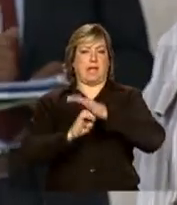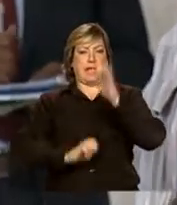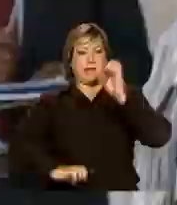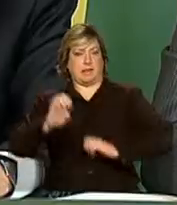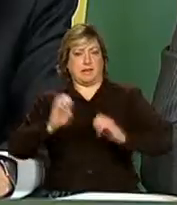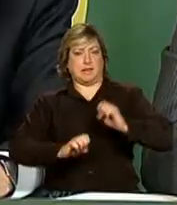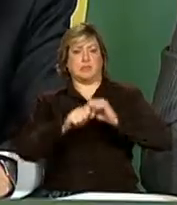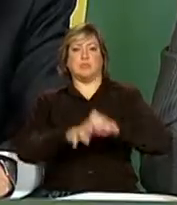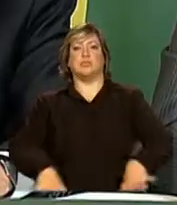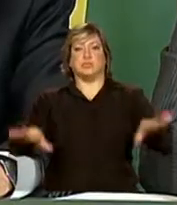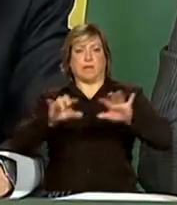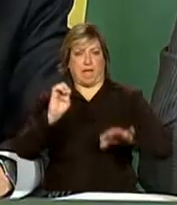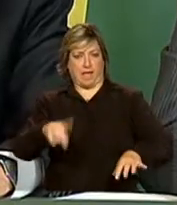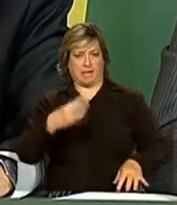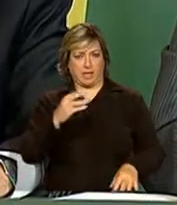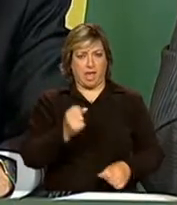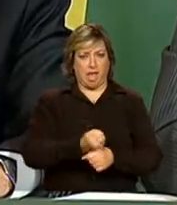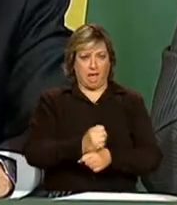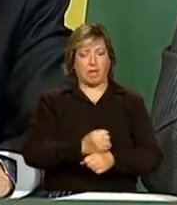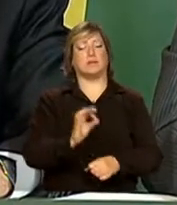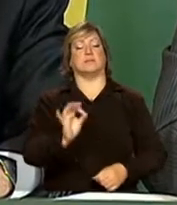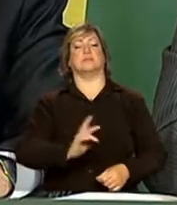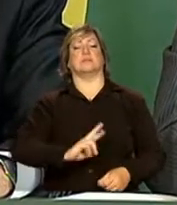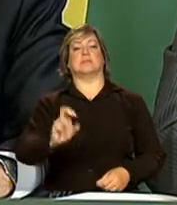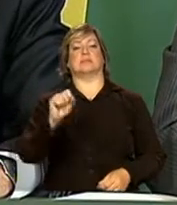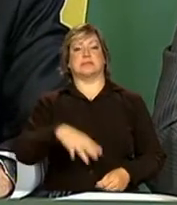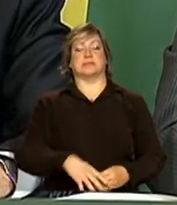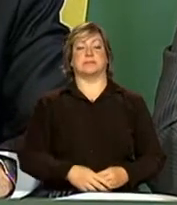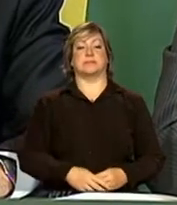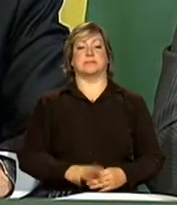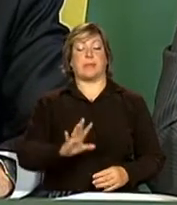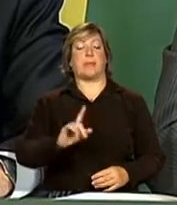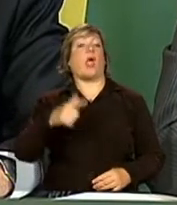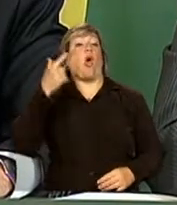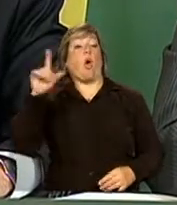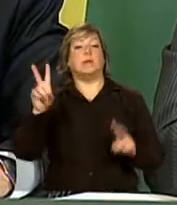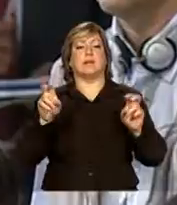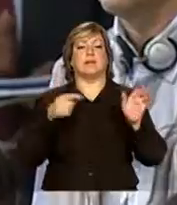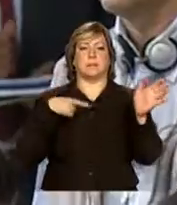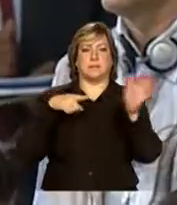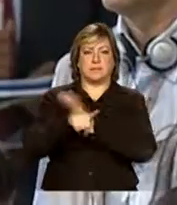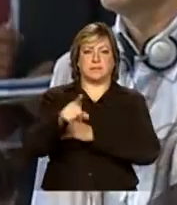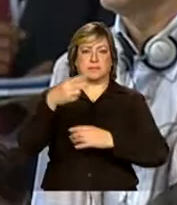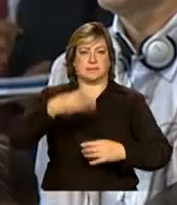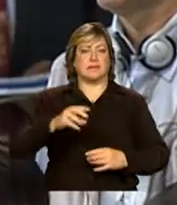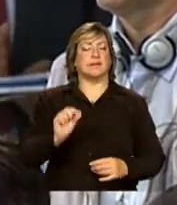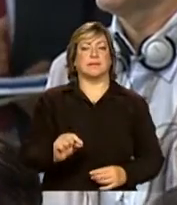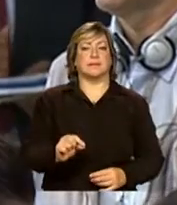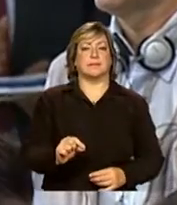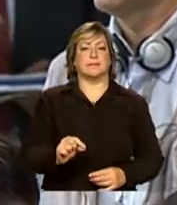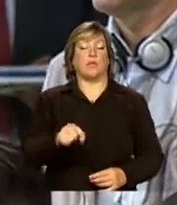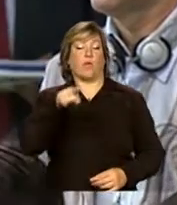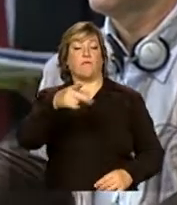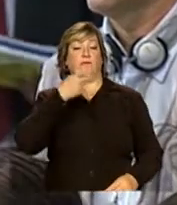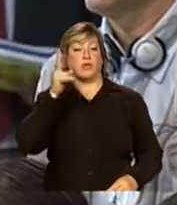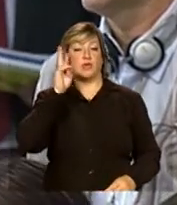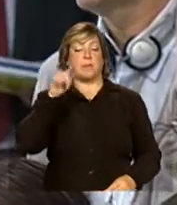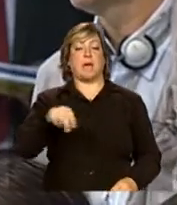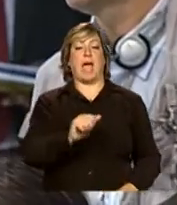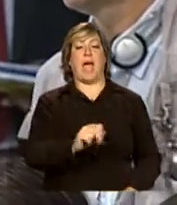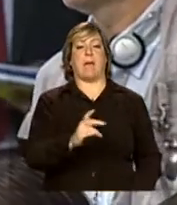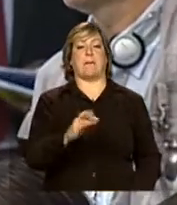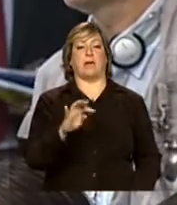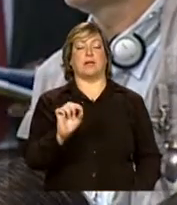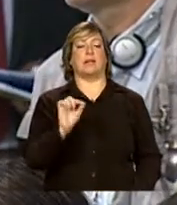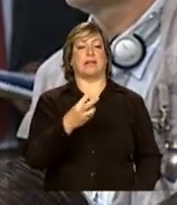anos. É. Perfeito. 30 anos. A outra questão, acho muito relevante, é a seguinte. O senhor mencionou esse aporte